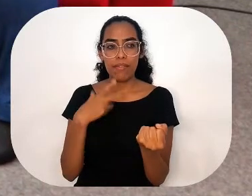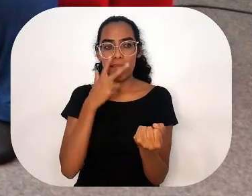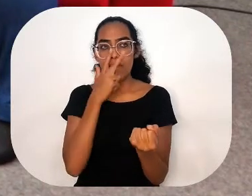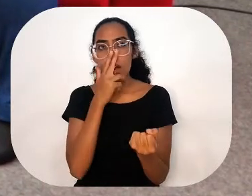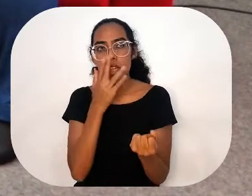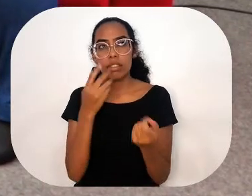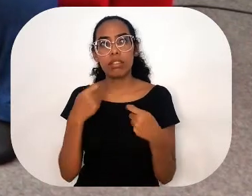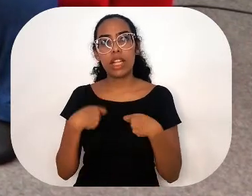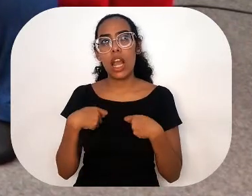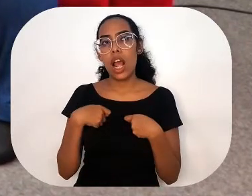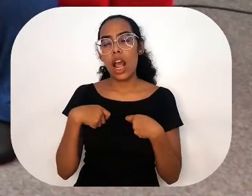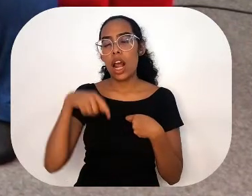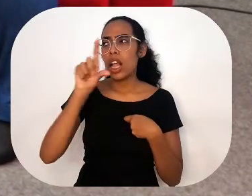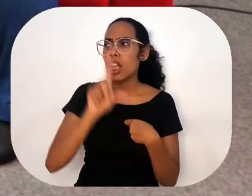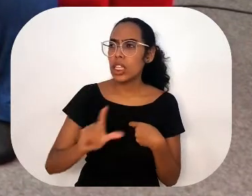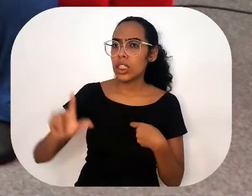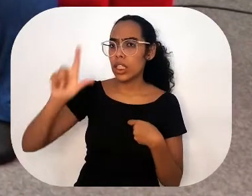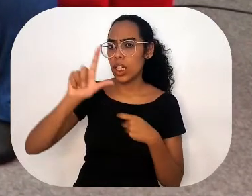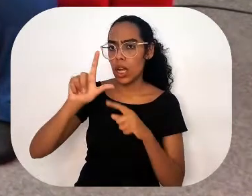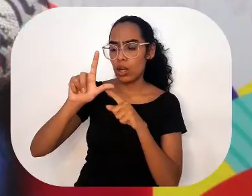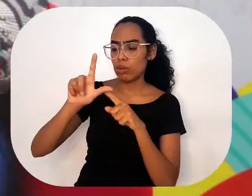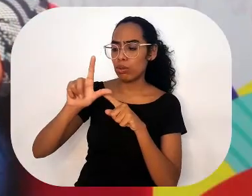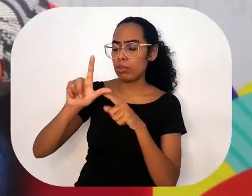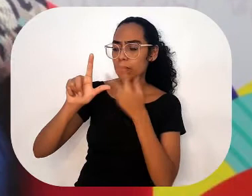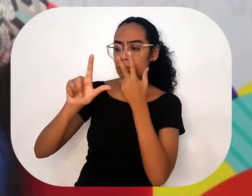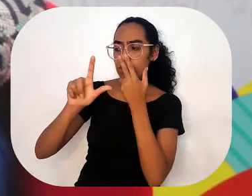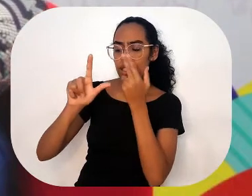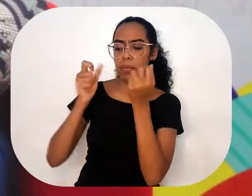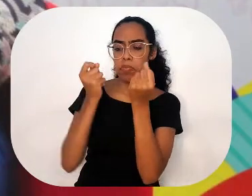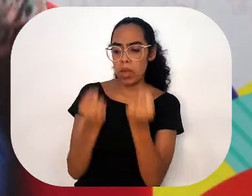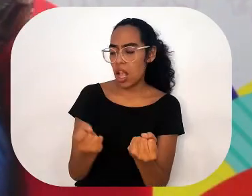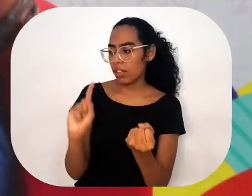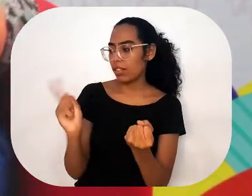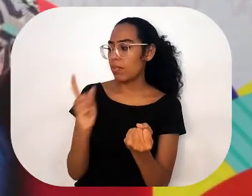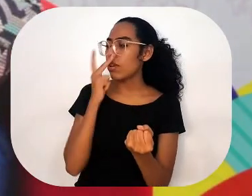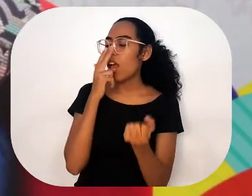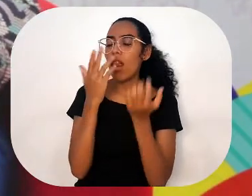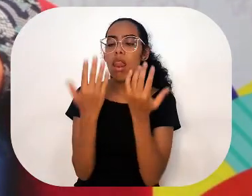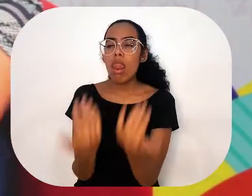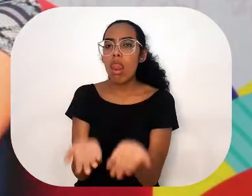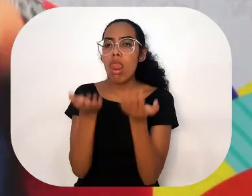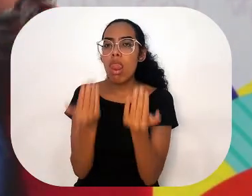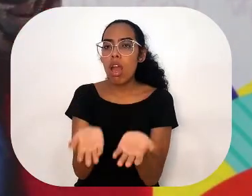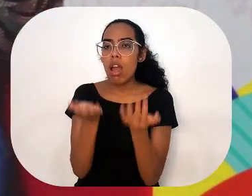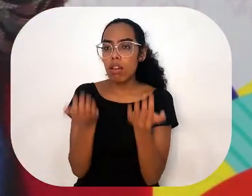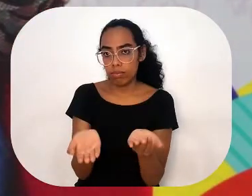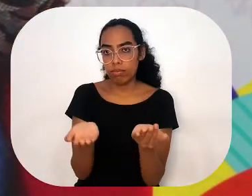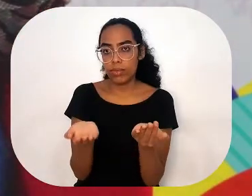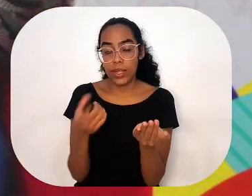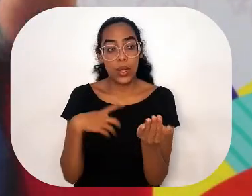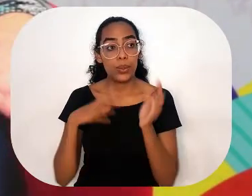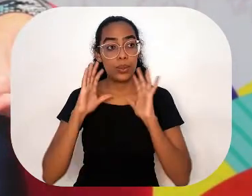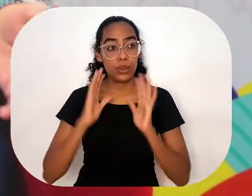de trabalhar com o literário nos ajude a sair um pouco da série 10 Pelo menos era essa a minha pretensão